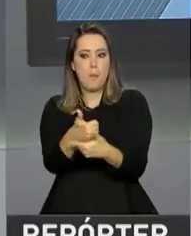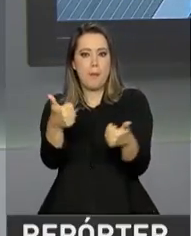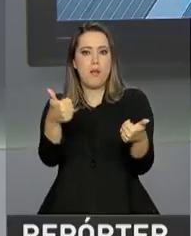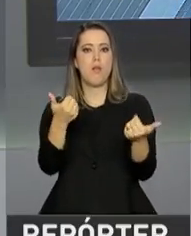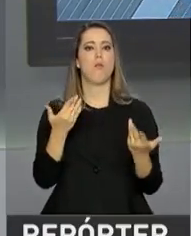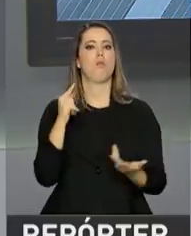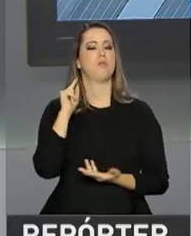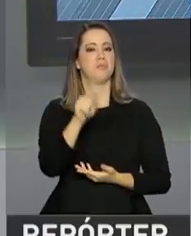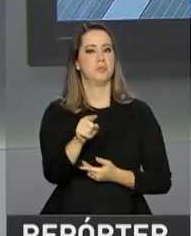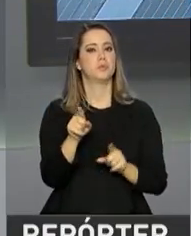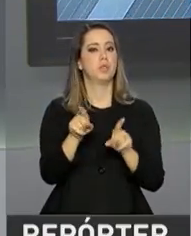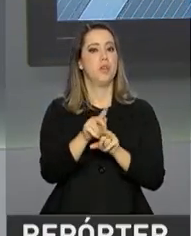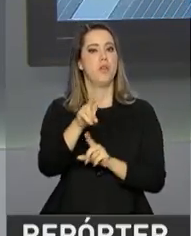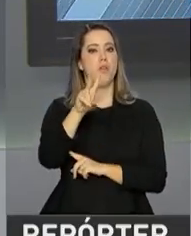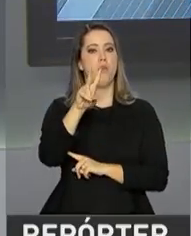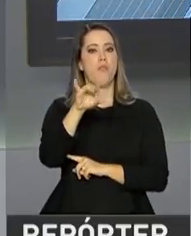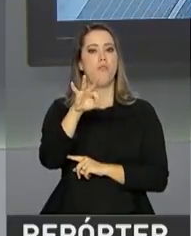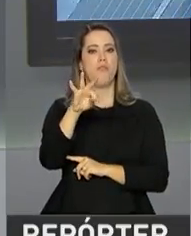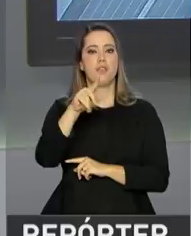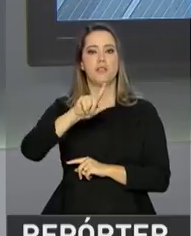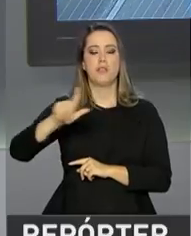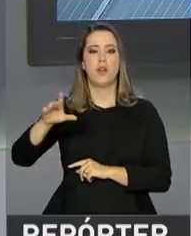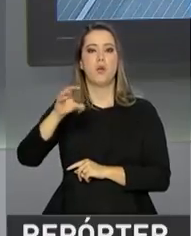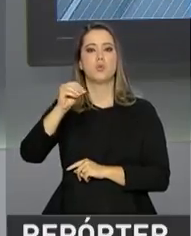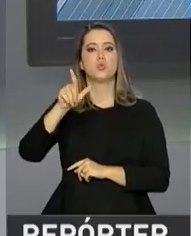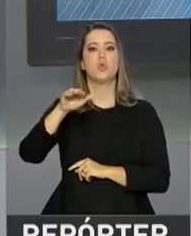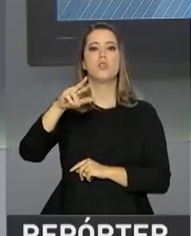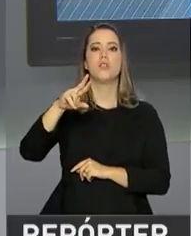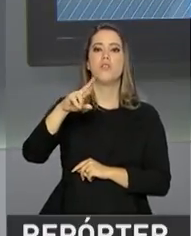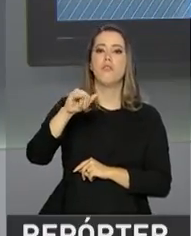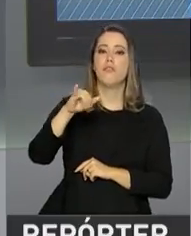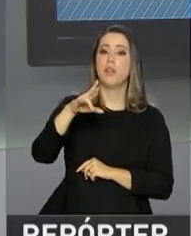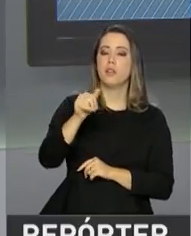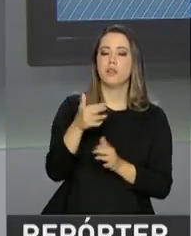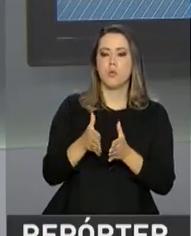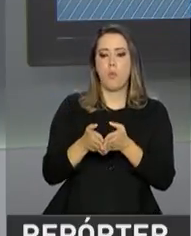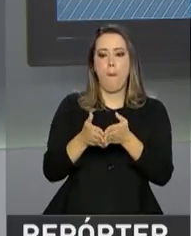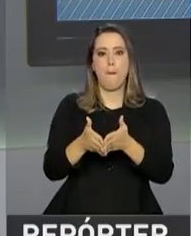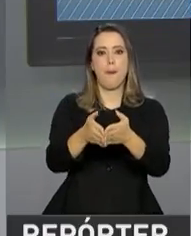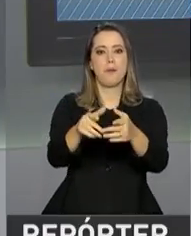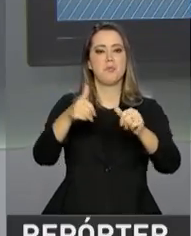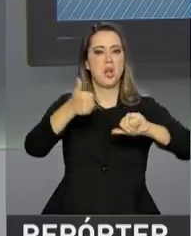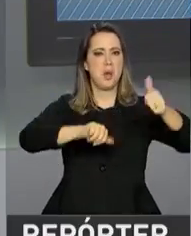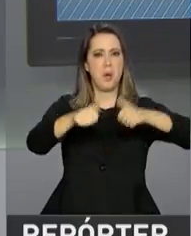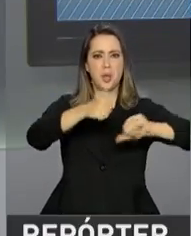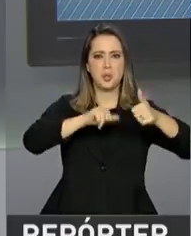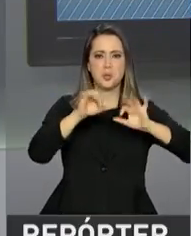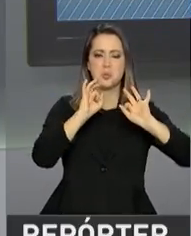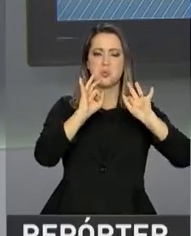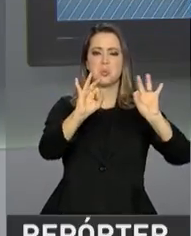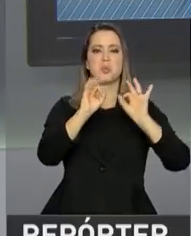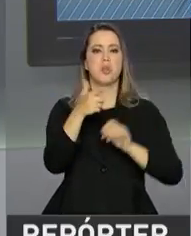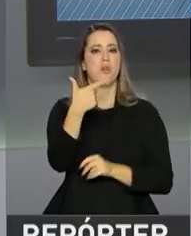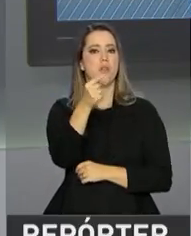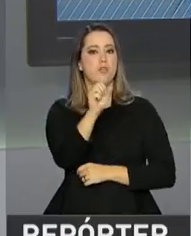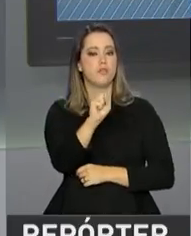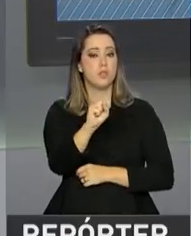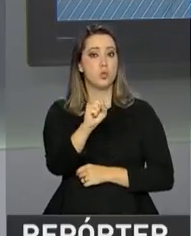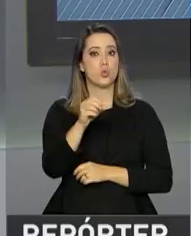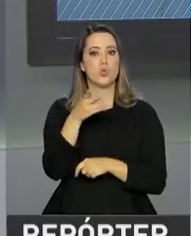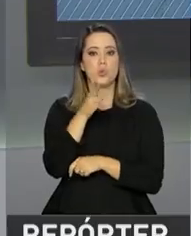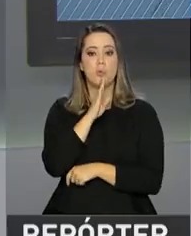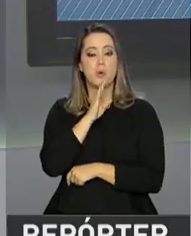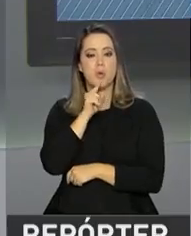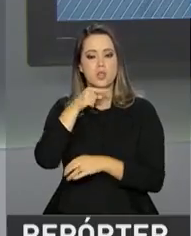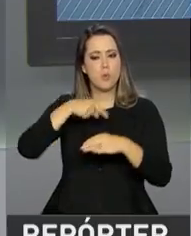oceanográficas. É o Vital de Oliveira, o maior laboratório flutuante do Brasil. São 28 equipamentos destinados a desvendar o fundo